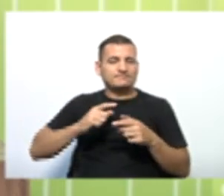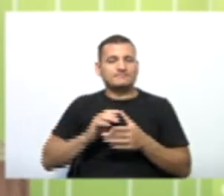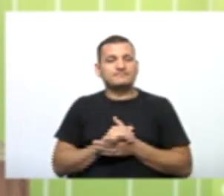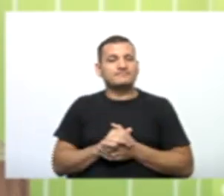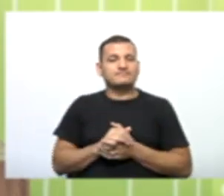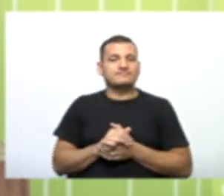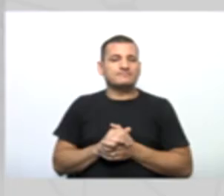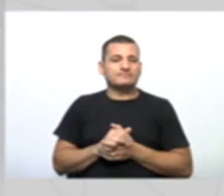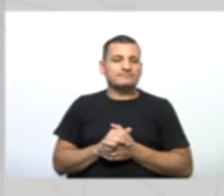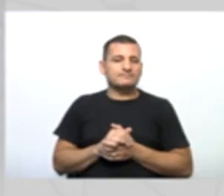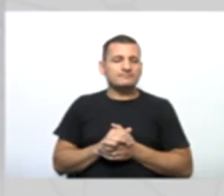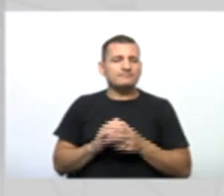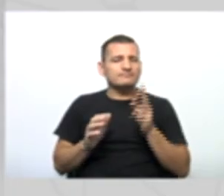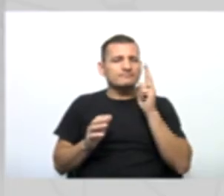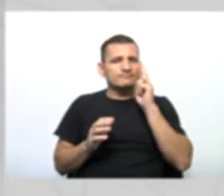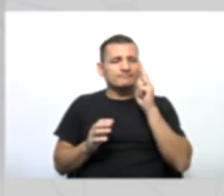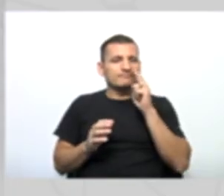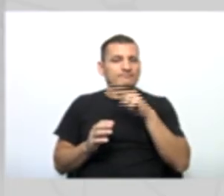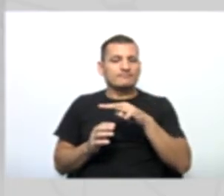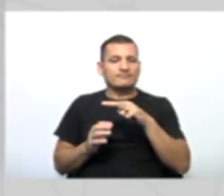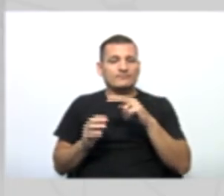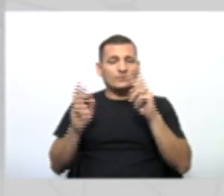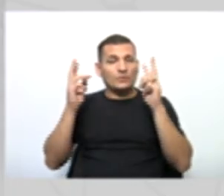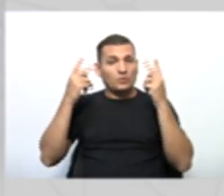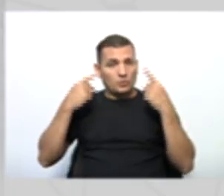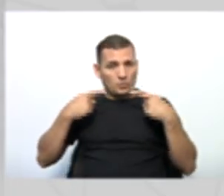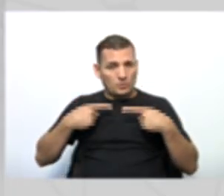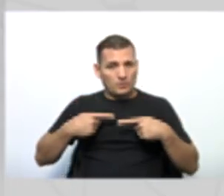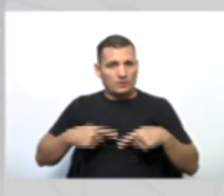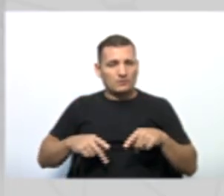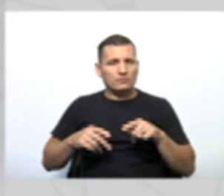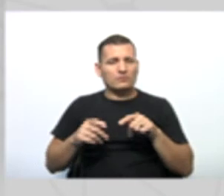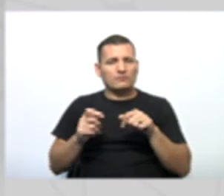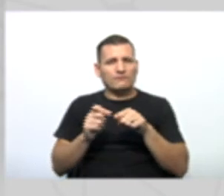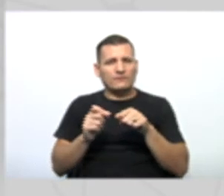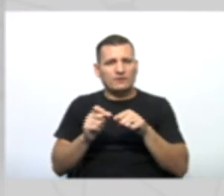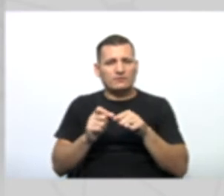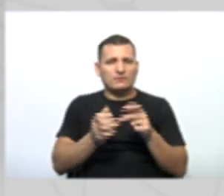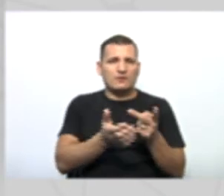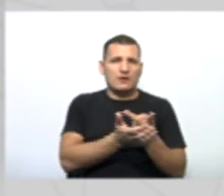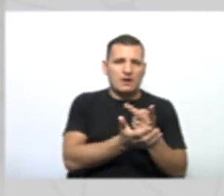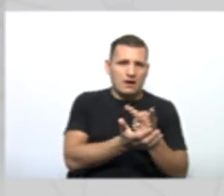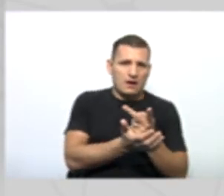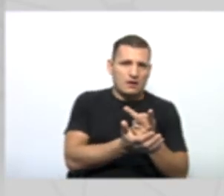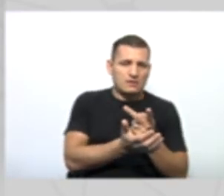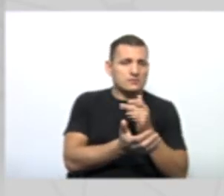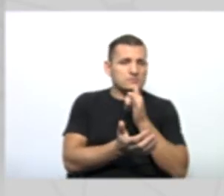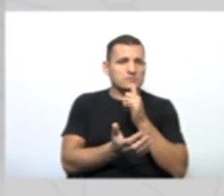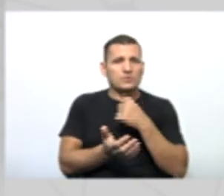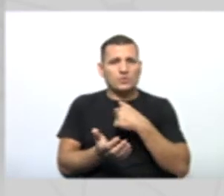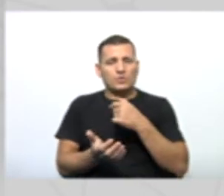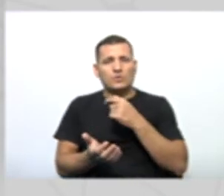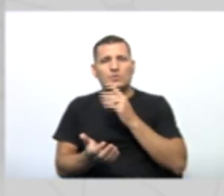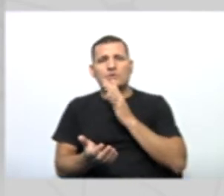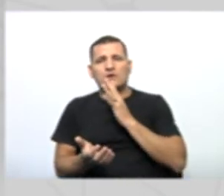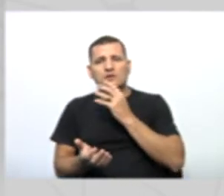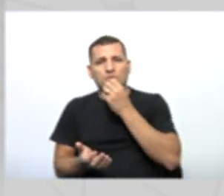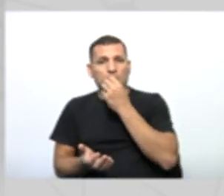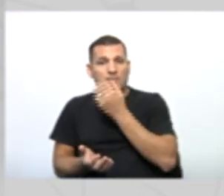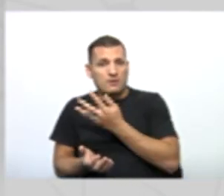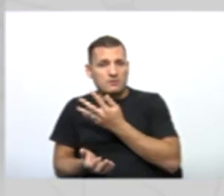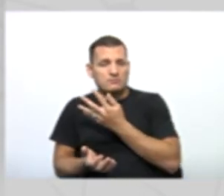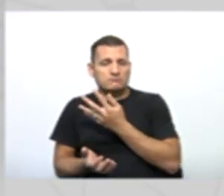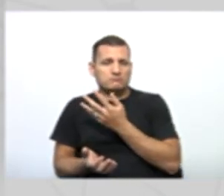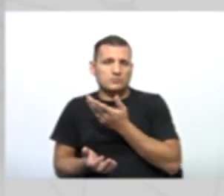o homem age retamente quando conhece o bem, e conhecendo não pode deixar de praticá-lo.